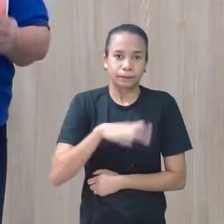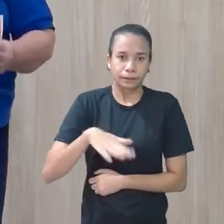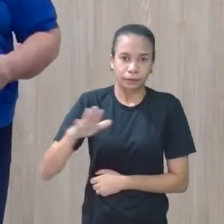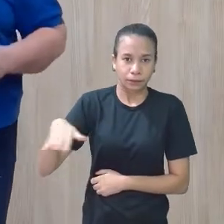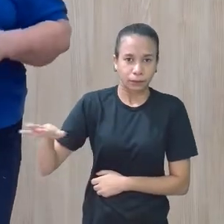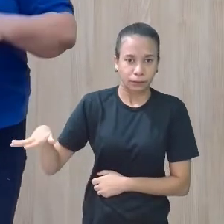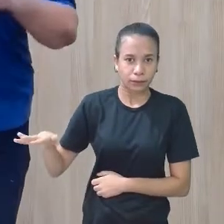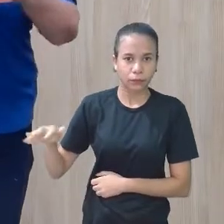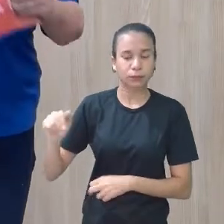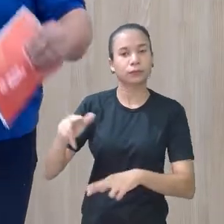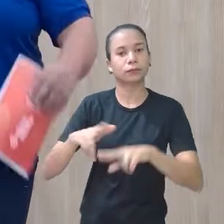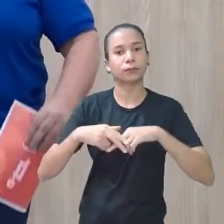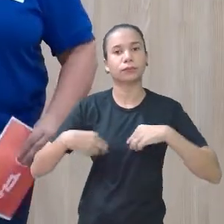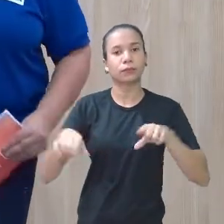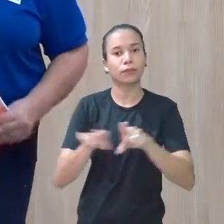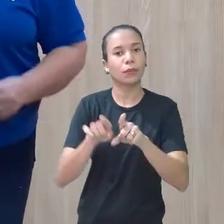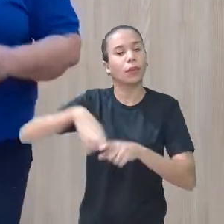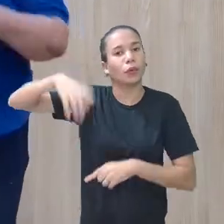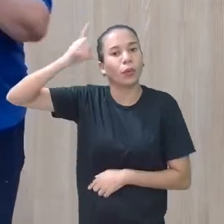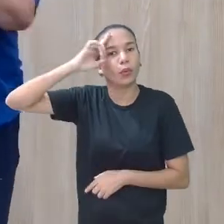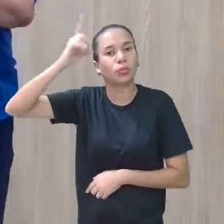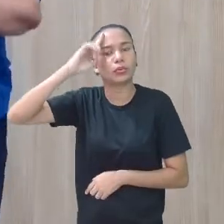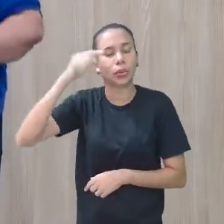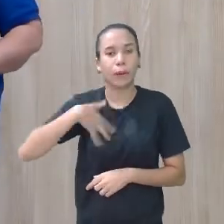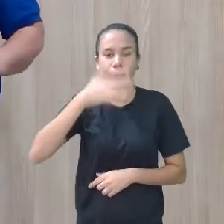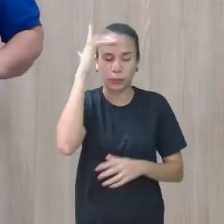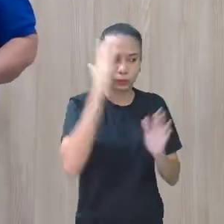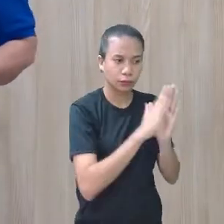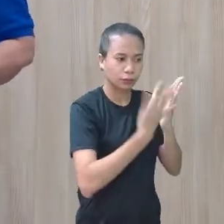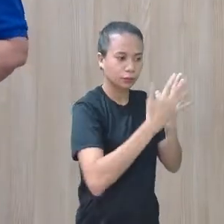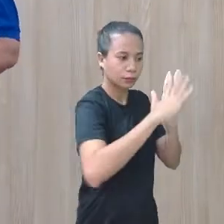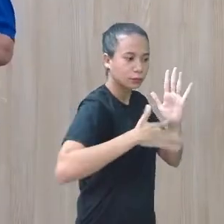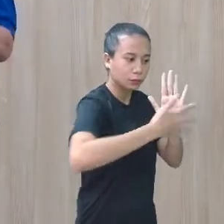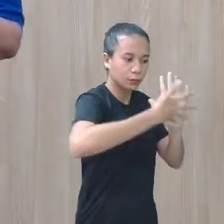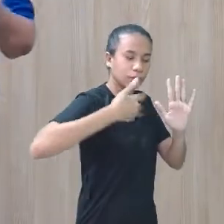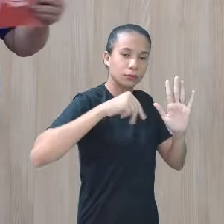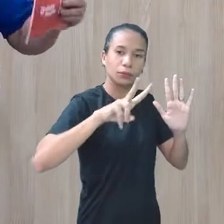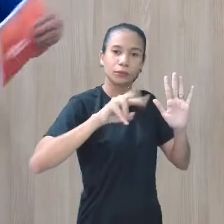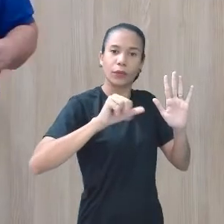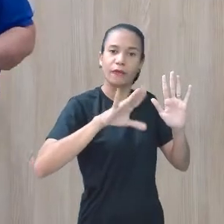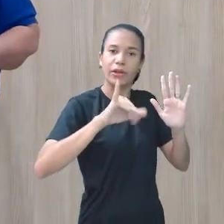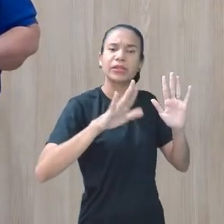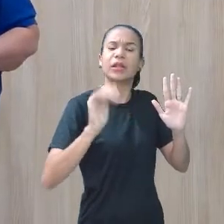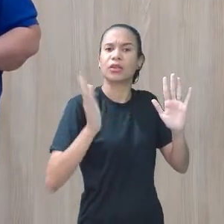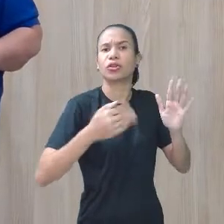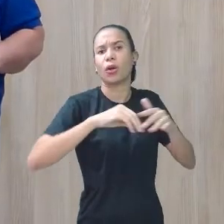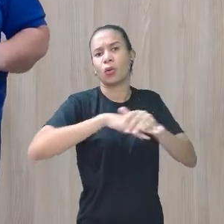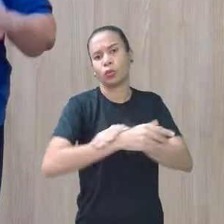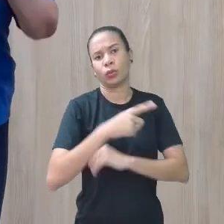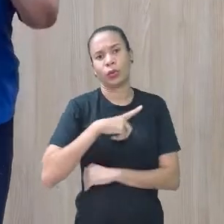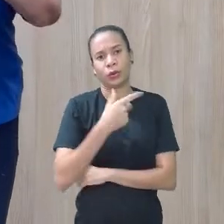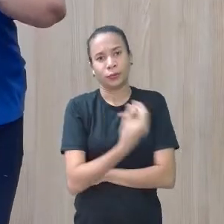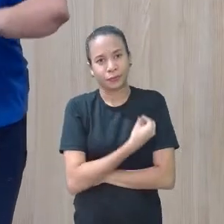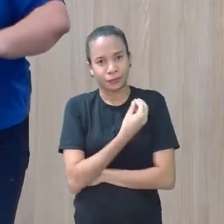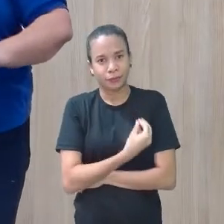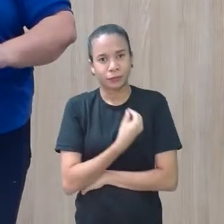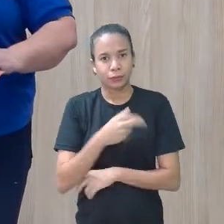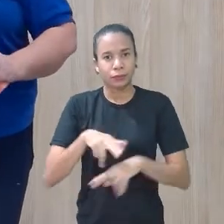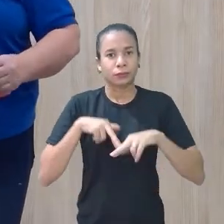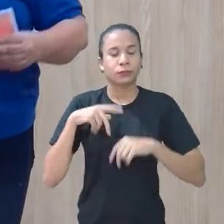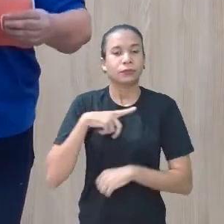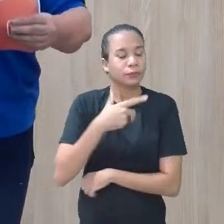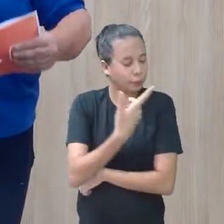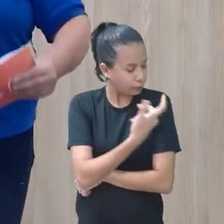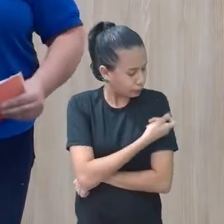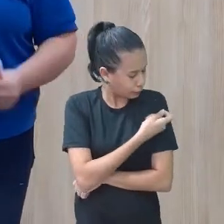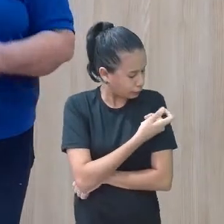dia a dia, nós temos aí o cartão de vacina, vocês devem ter o cartão de vacina e já estão acostumados a tomar. E que algumas